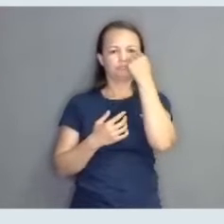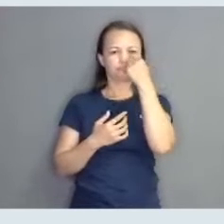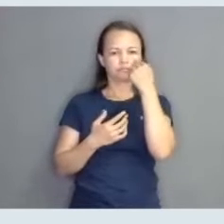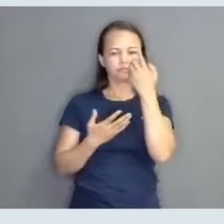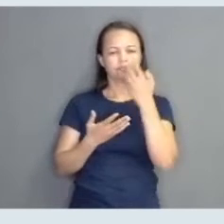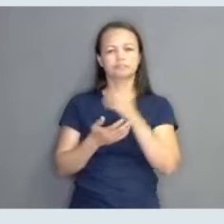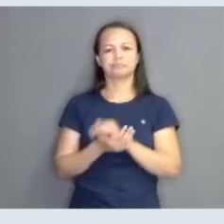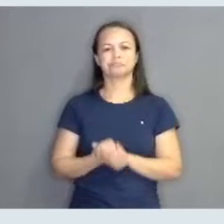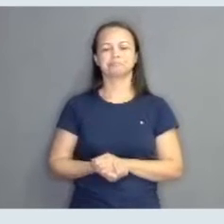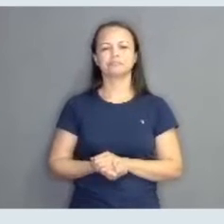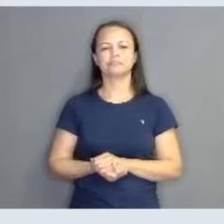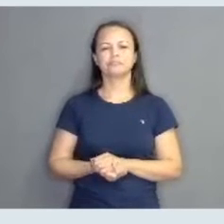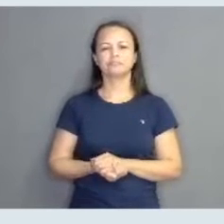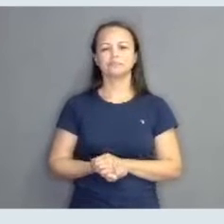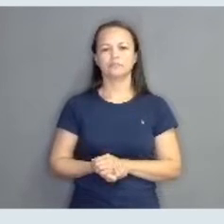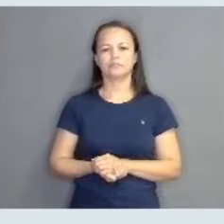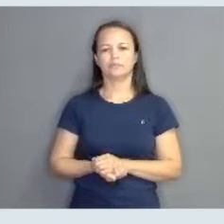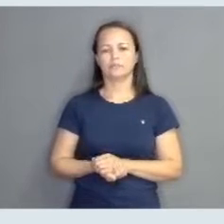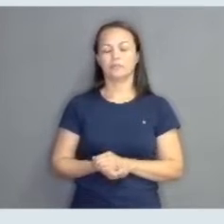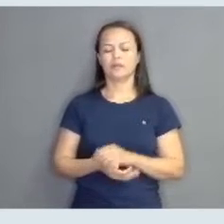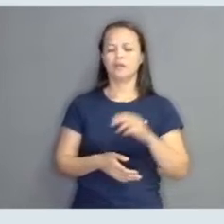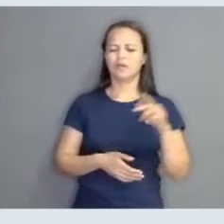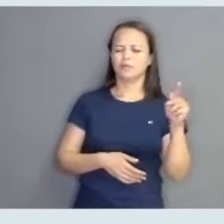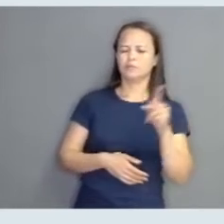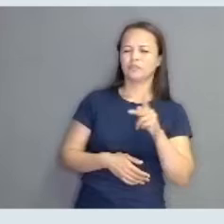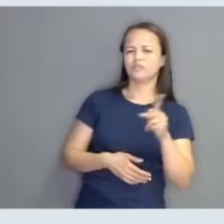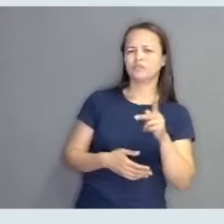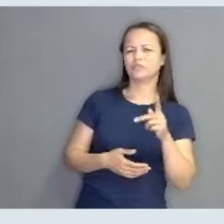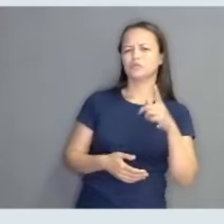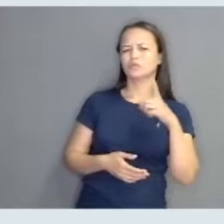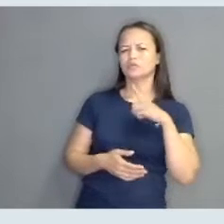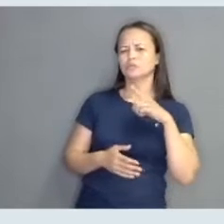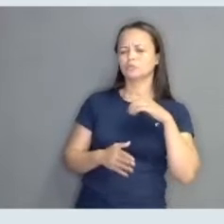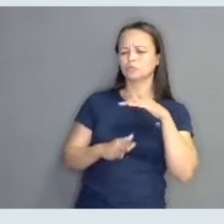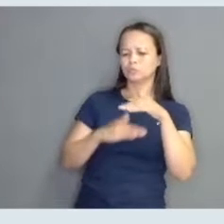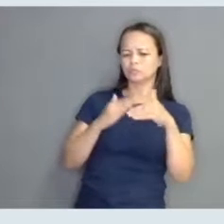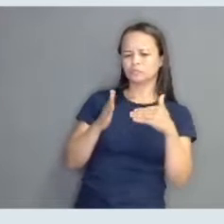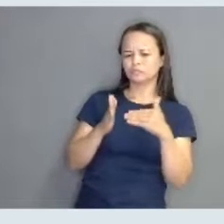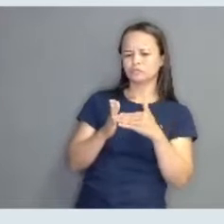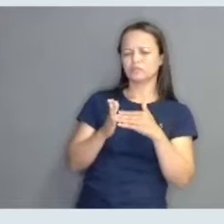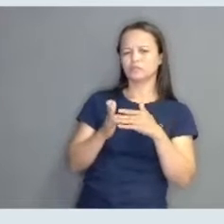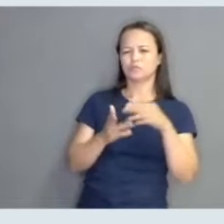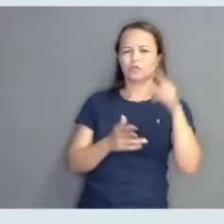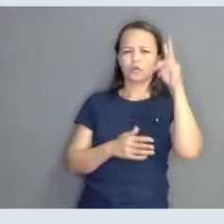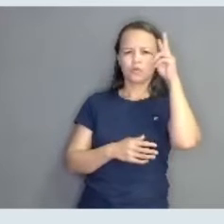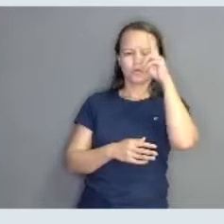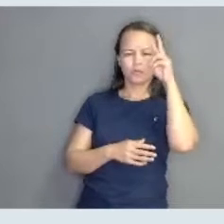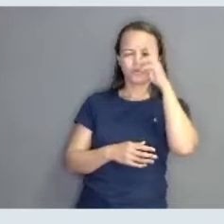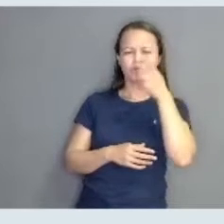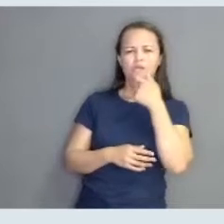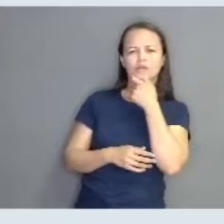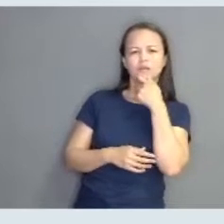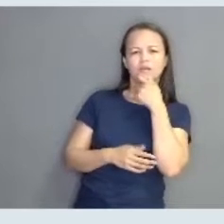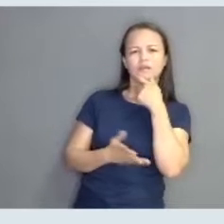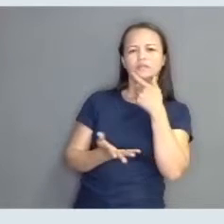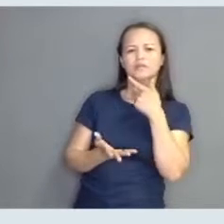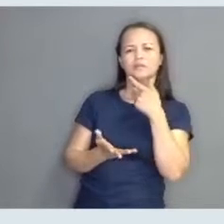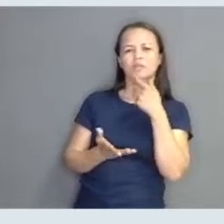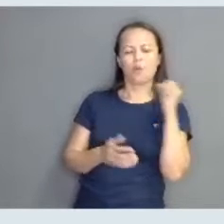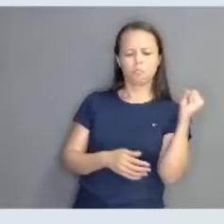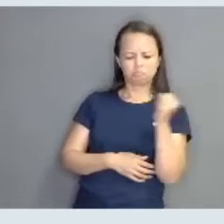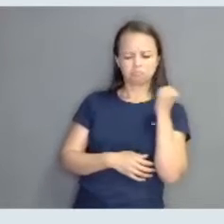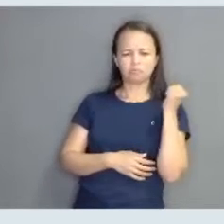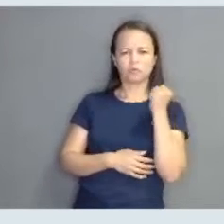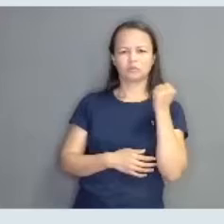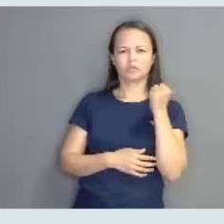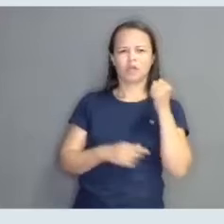Tá bom? Então, professor, isso tem a ver com toda a história inglesa. Isso teria a ver com o poder